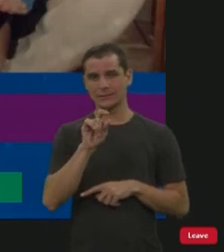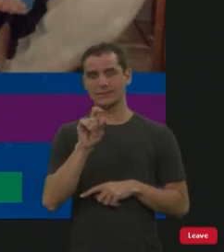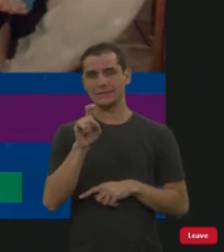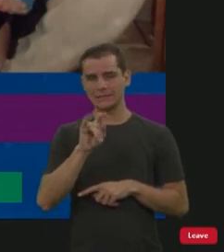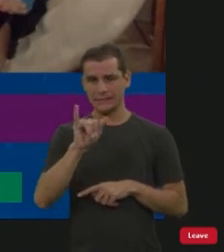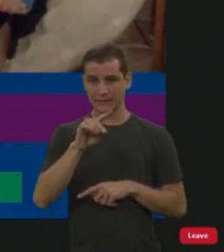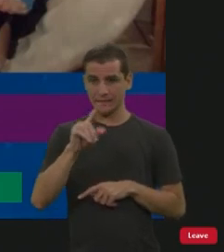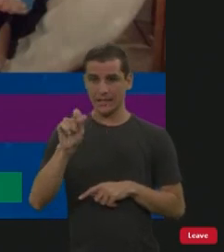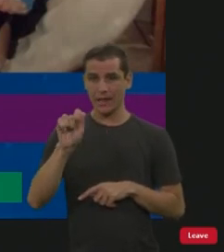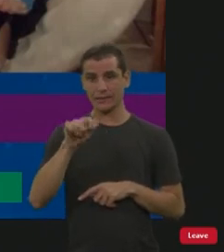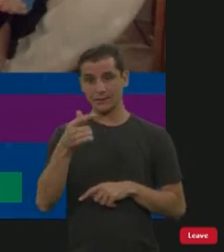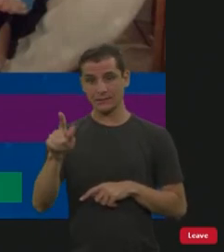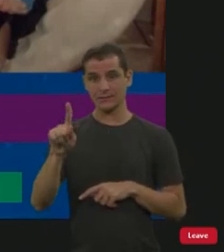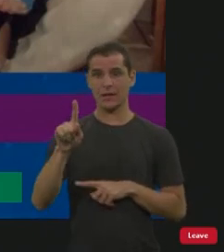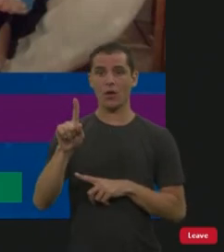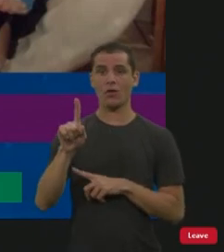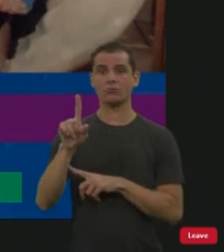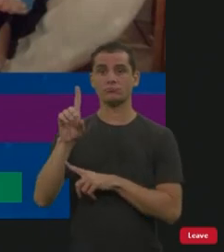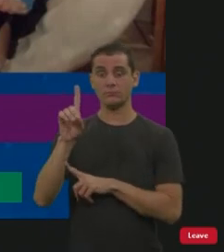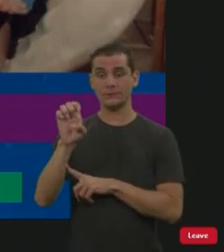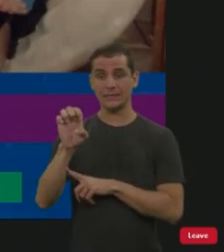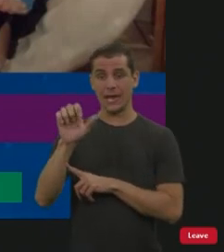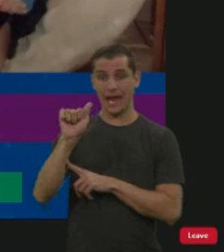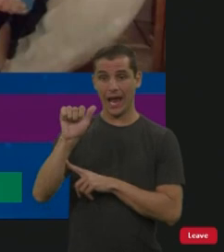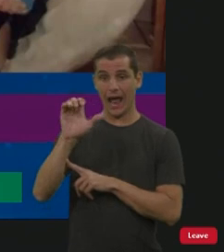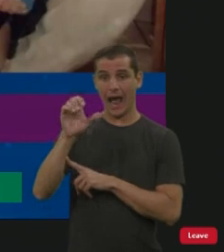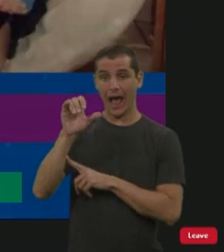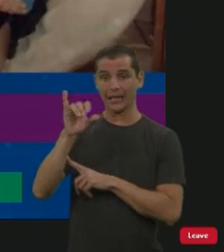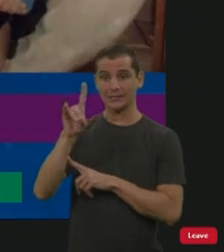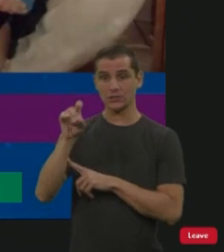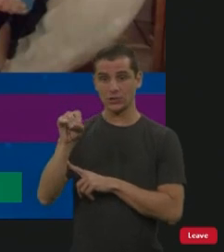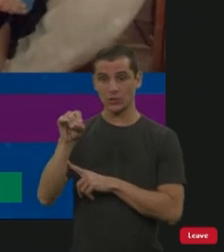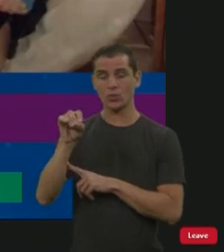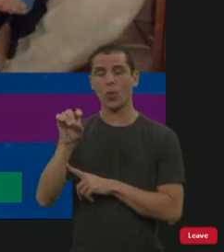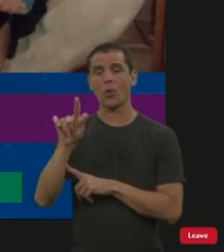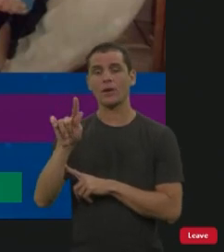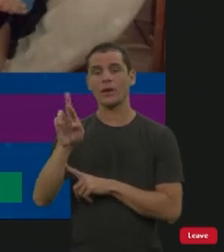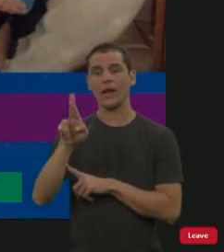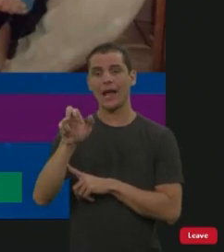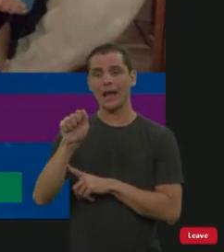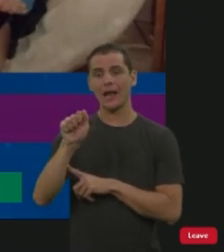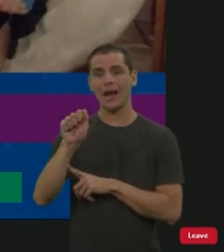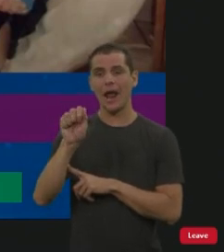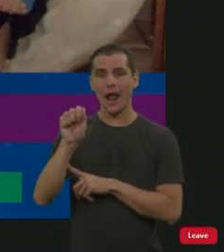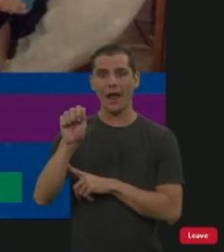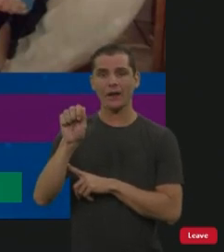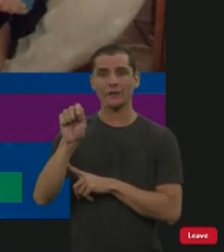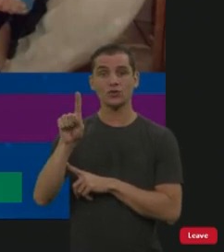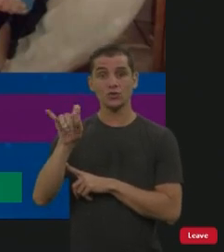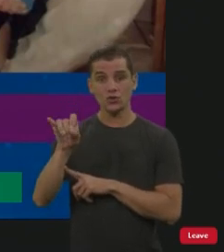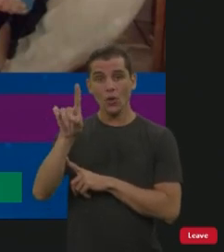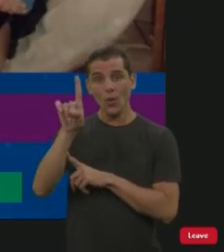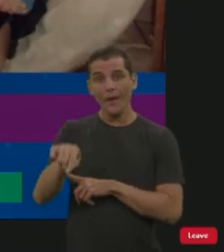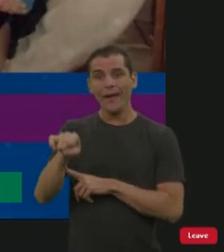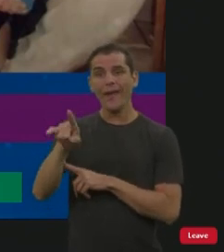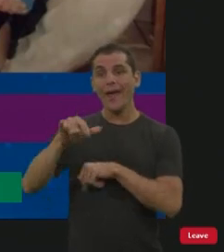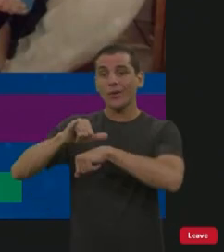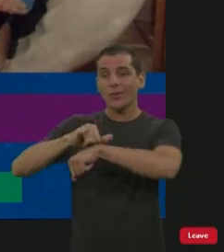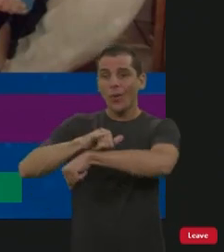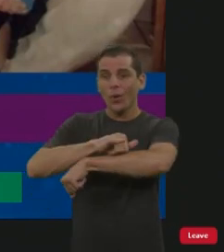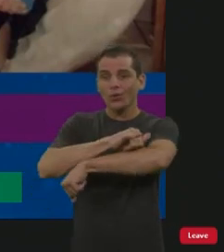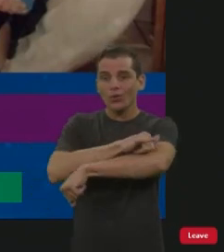Toda aquela queima da gordura para obtenção de energia para o